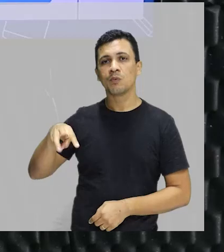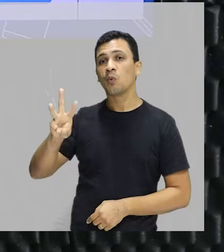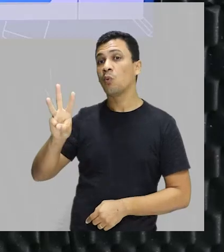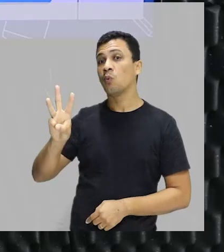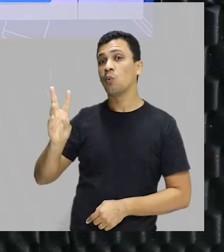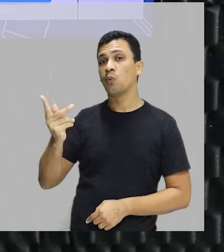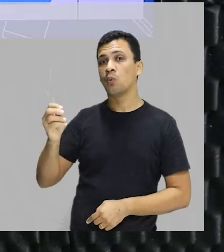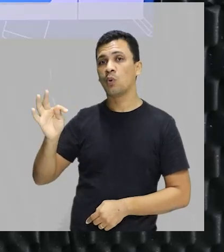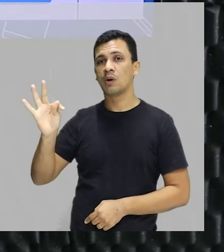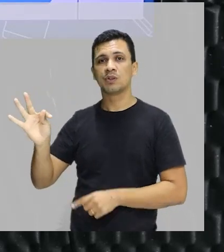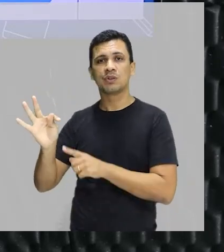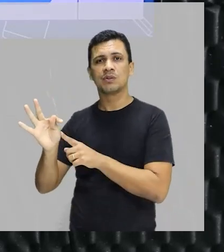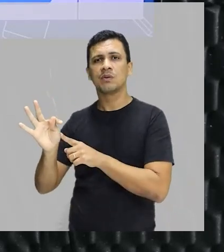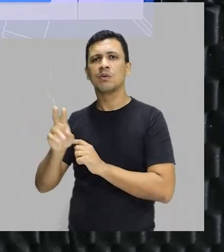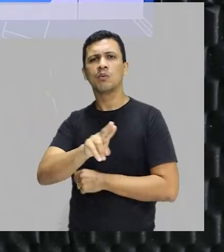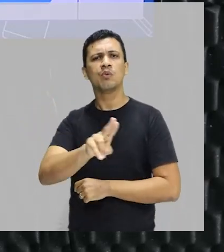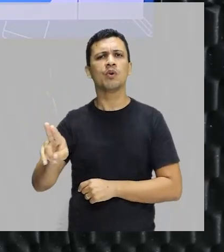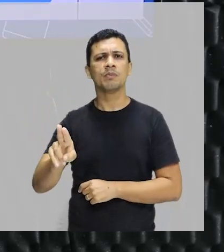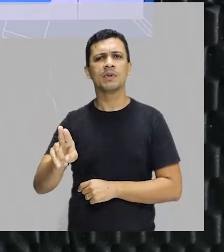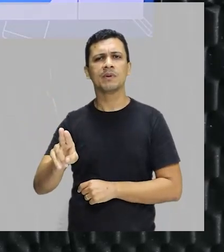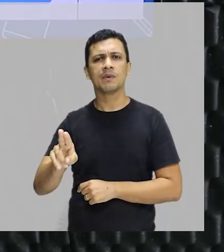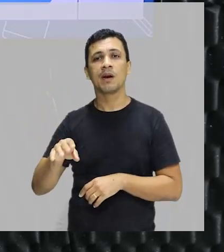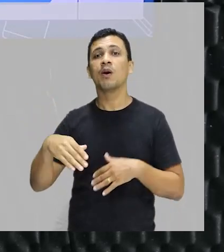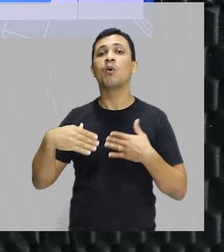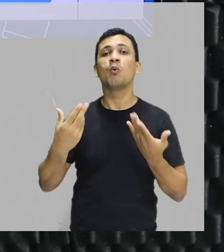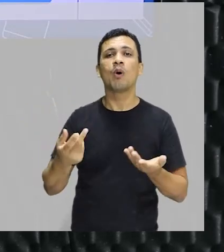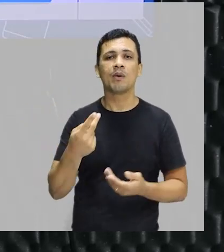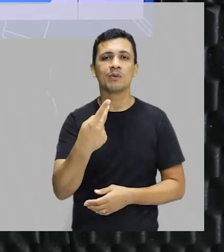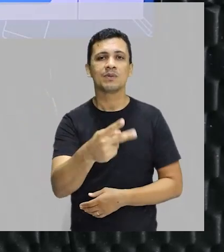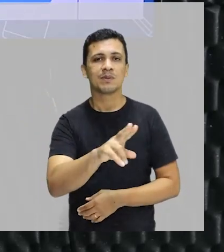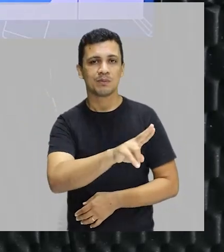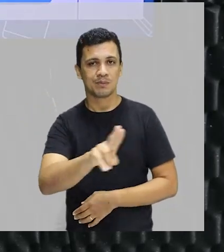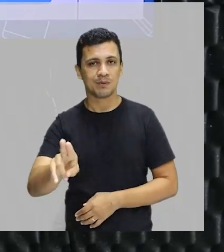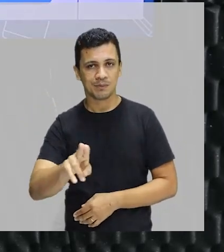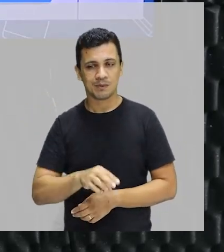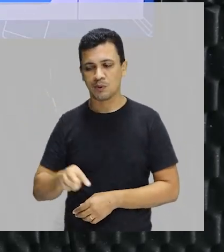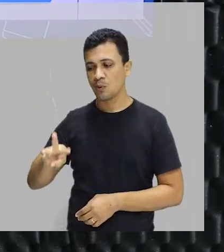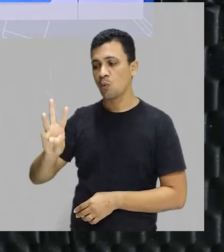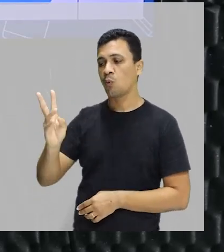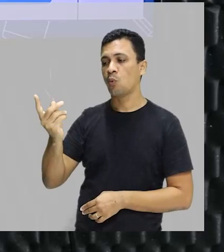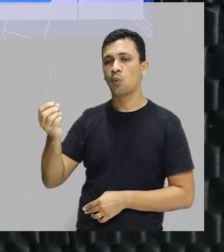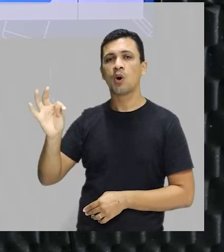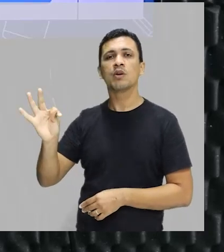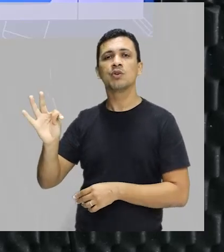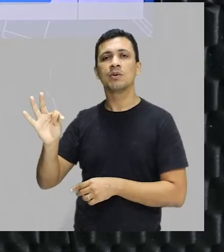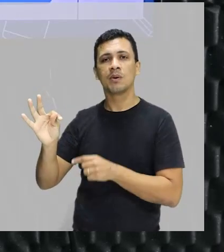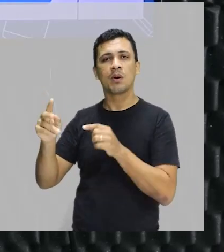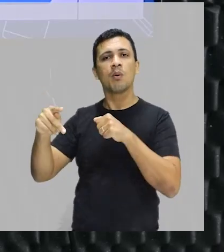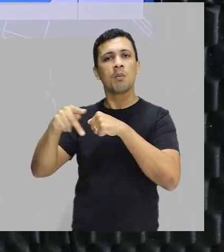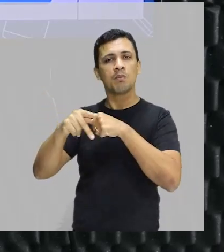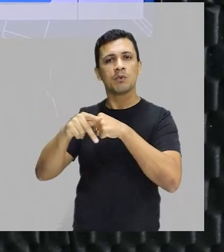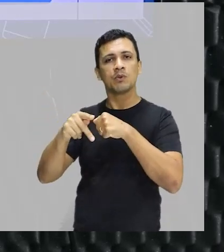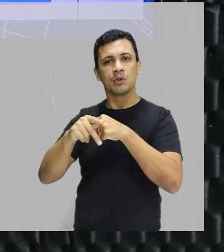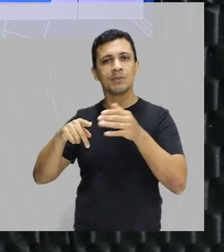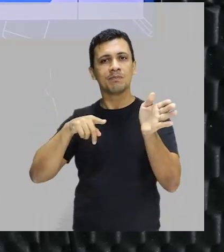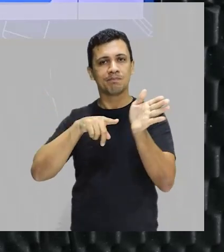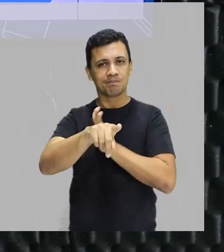nome? Uma pergunta que todo mundo conhece. What é justamente um pronome interrogativo. O que ou